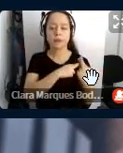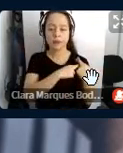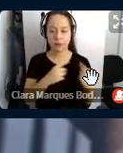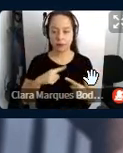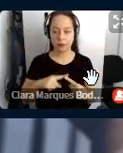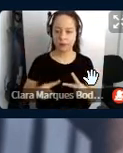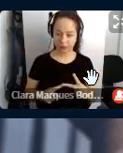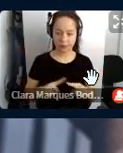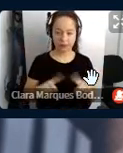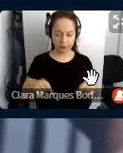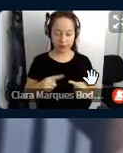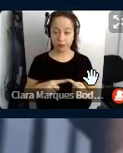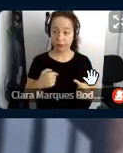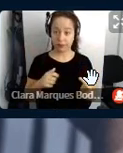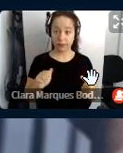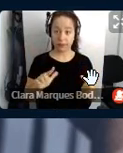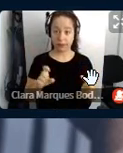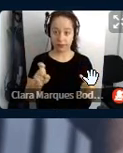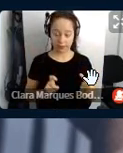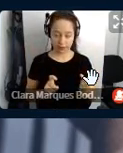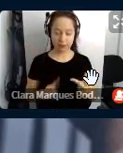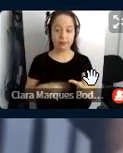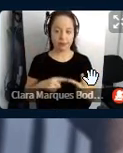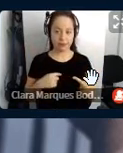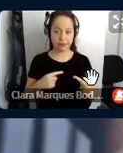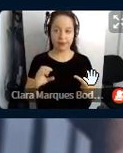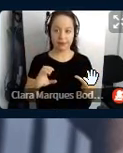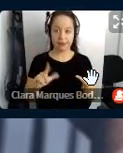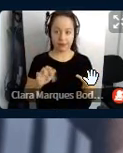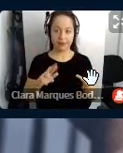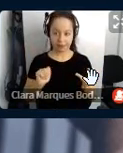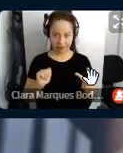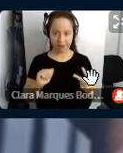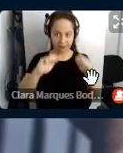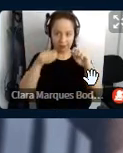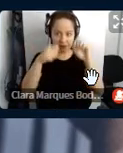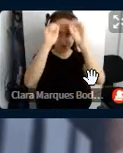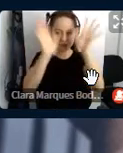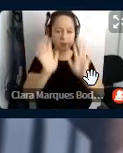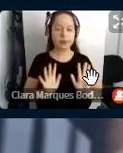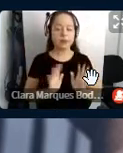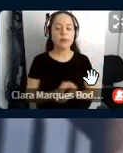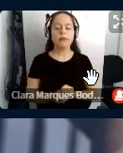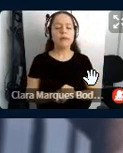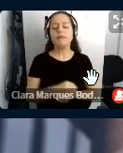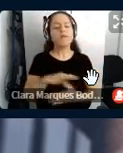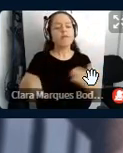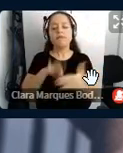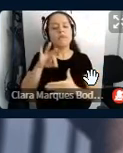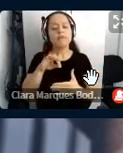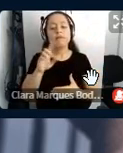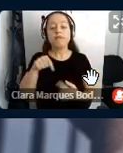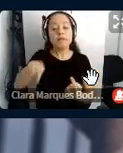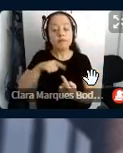seguintes servidores: eu, Alexandre Silva Rodrigues e Clara Marques. O sorteio eletrônico visa classificar todos os